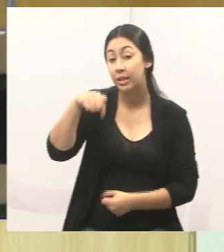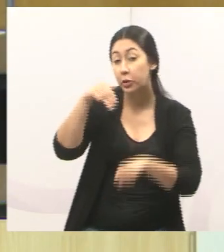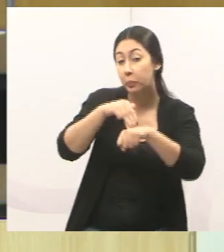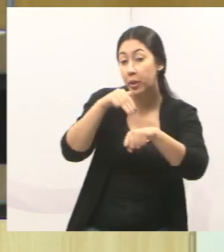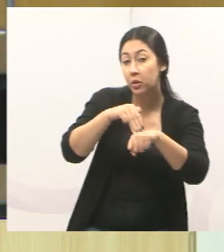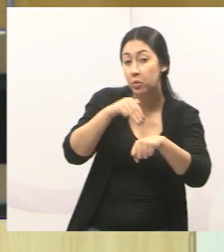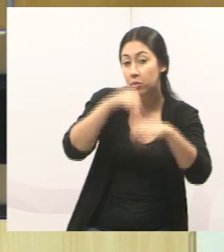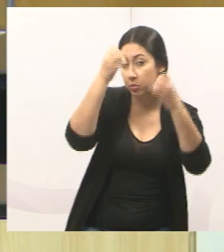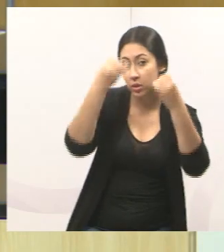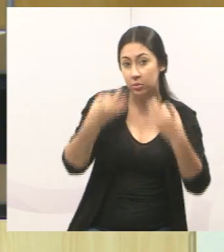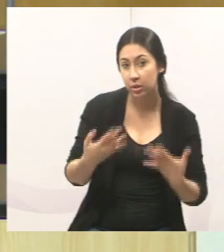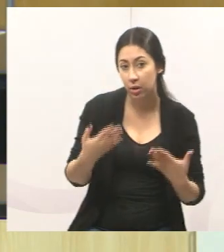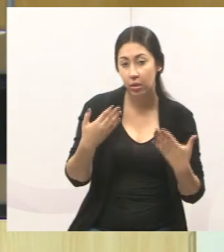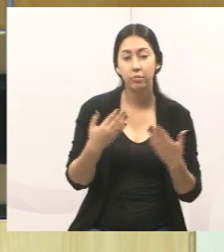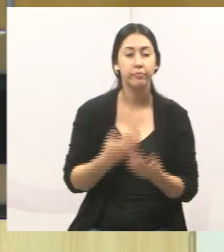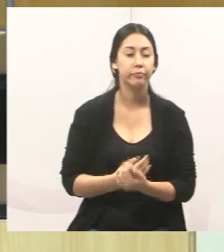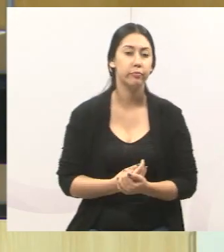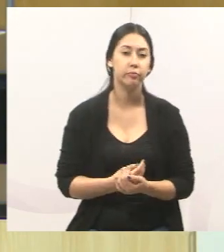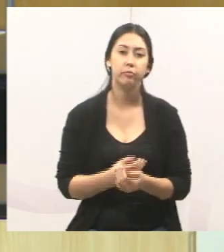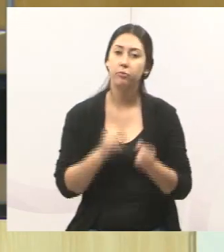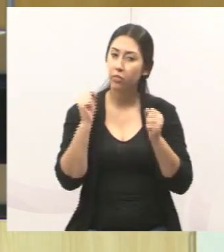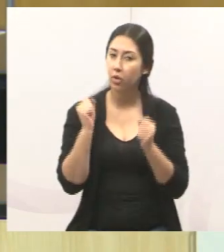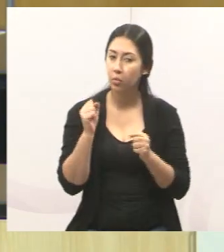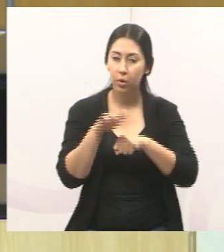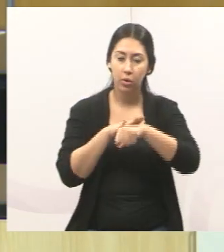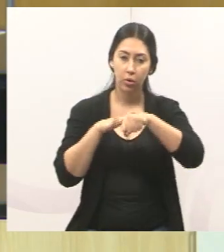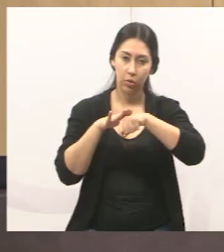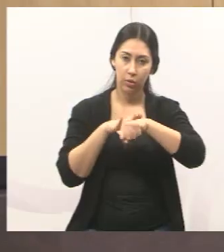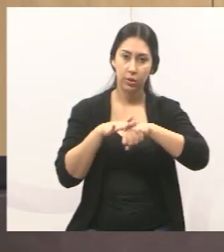para a sua explanação. Está aberta a discussão.